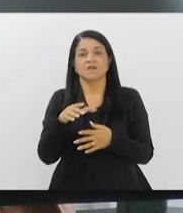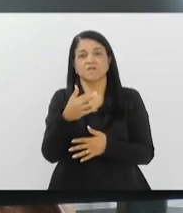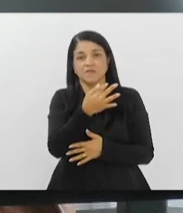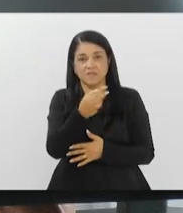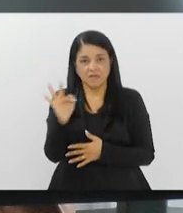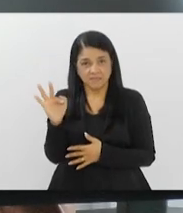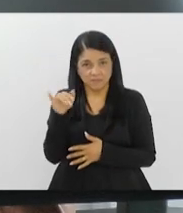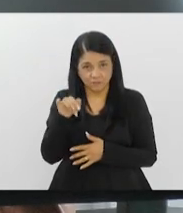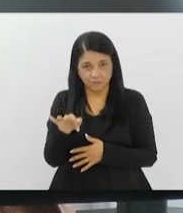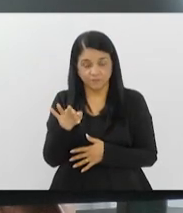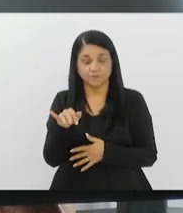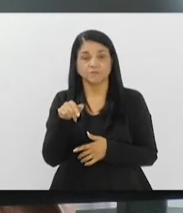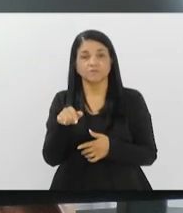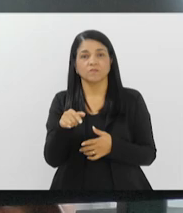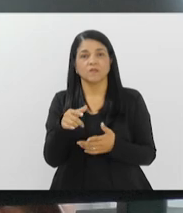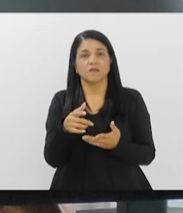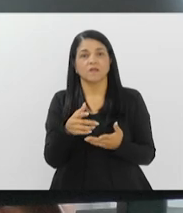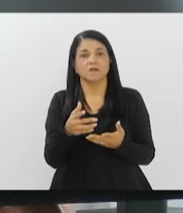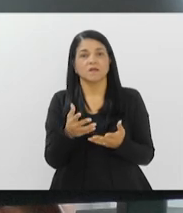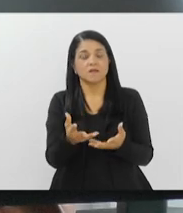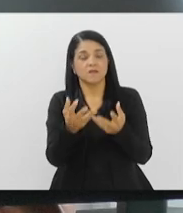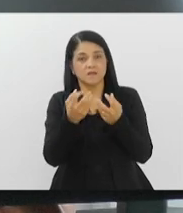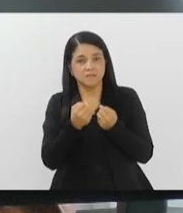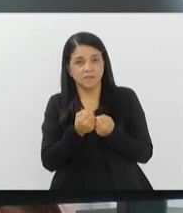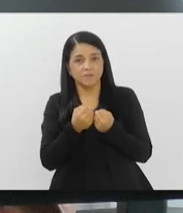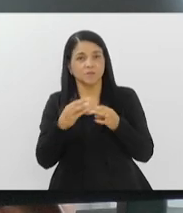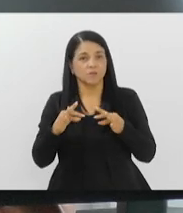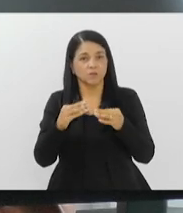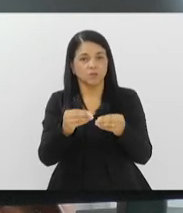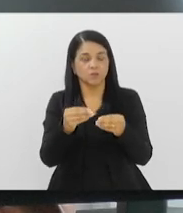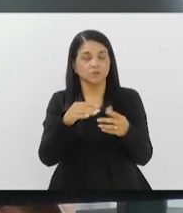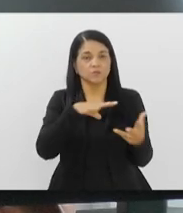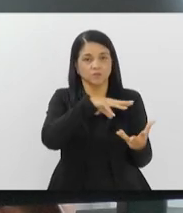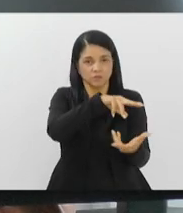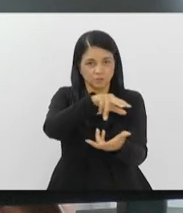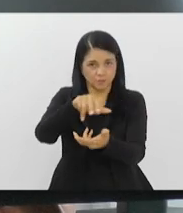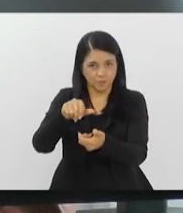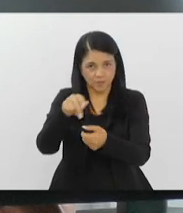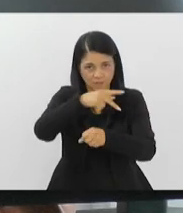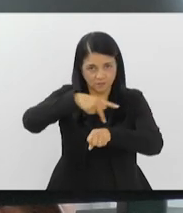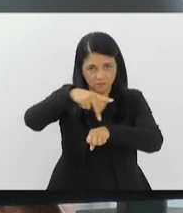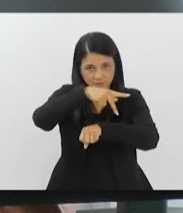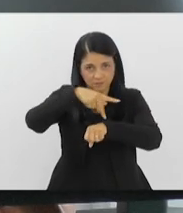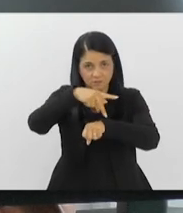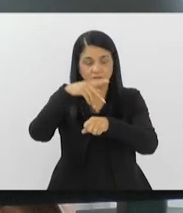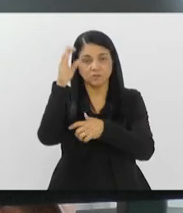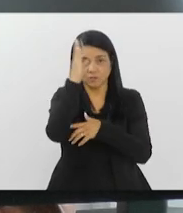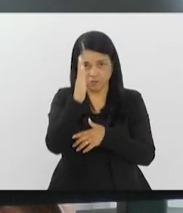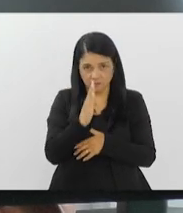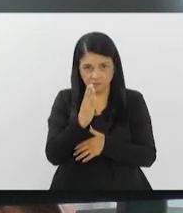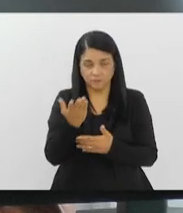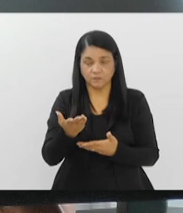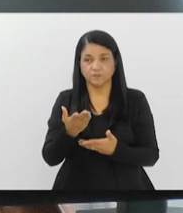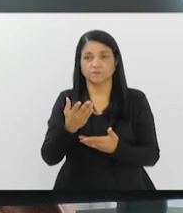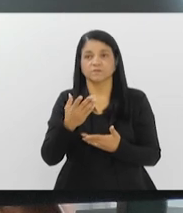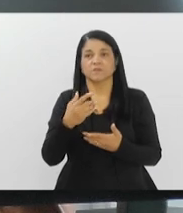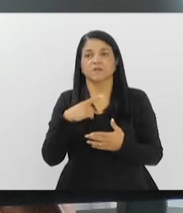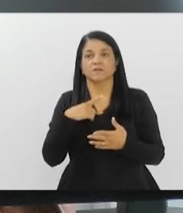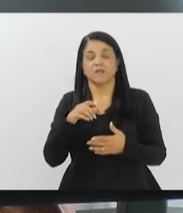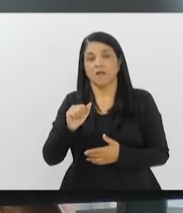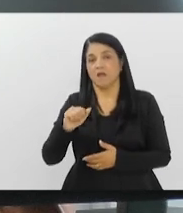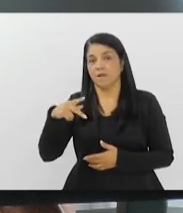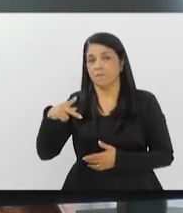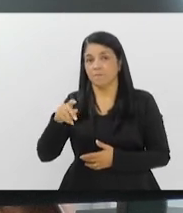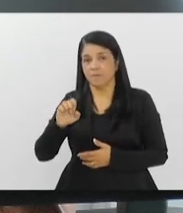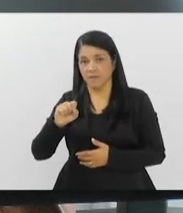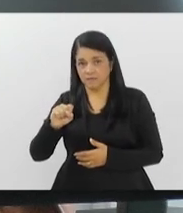ela é o receptivo das câmaras de comércio de todos os países no Brasil. A gente tem a APEX, que é a